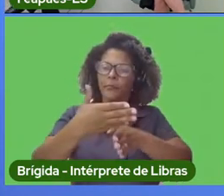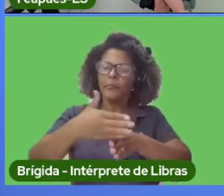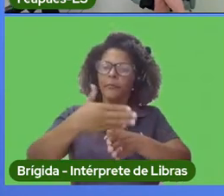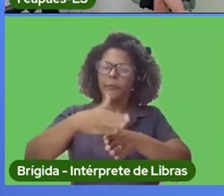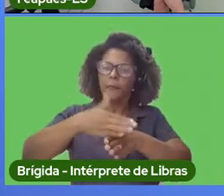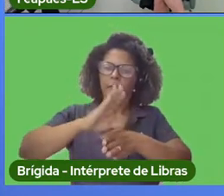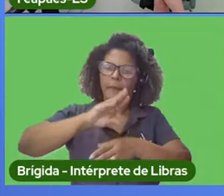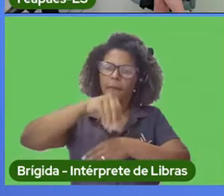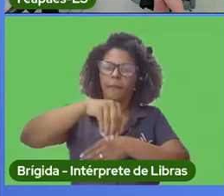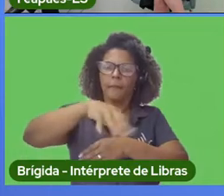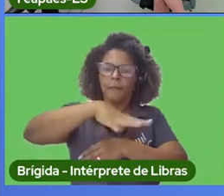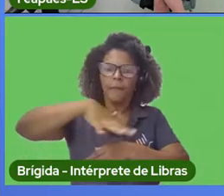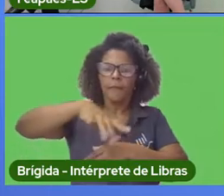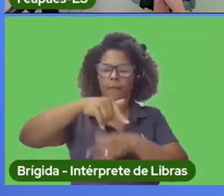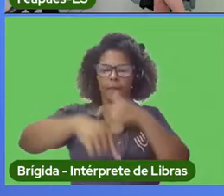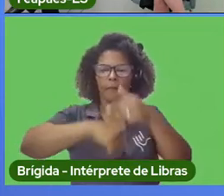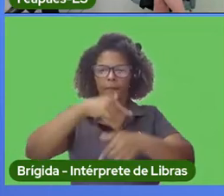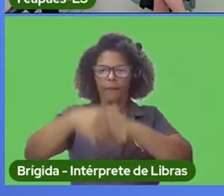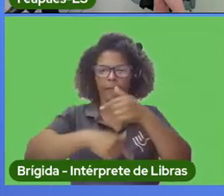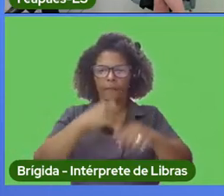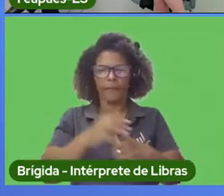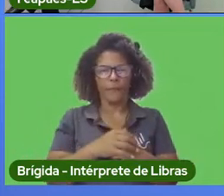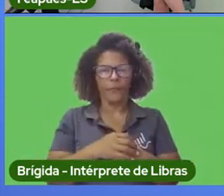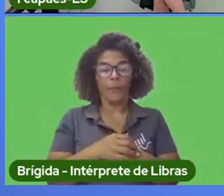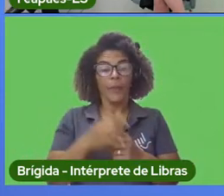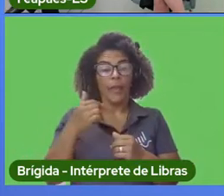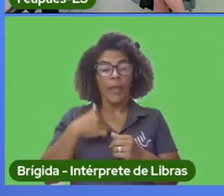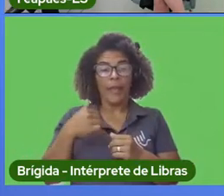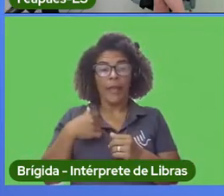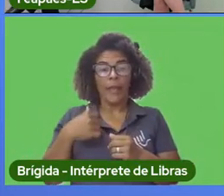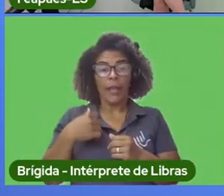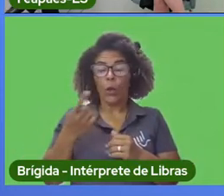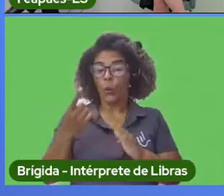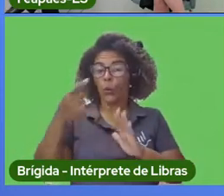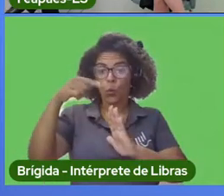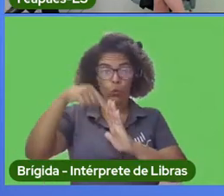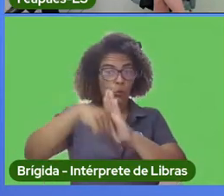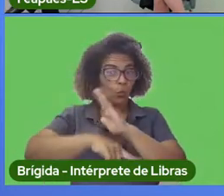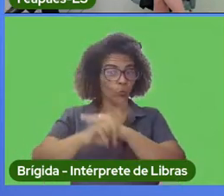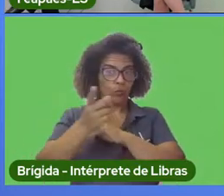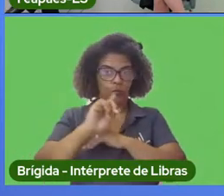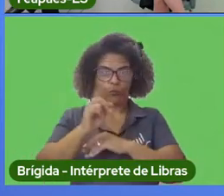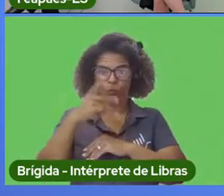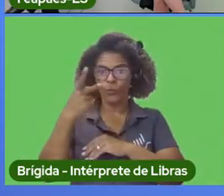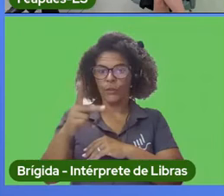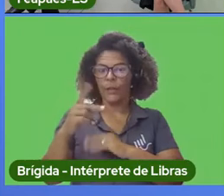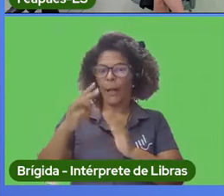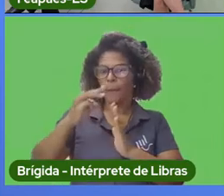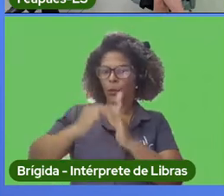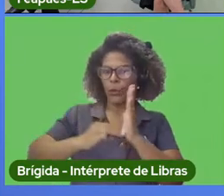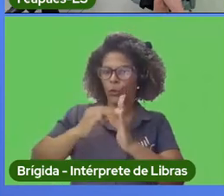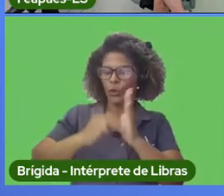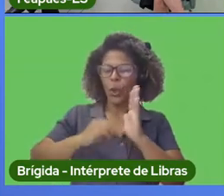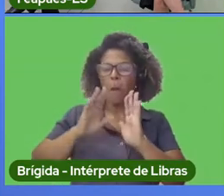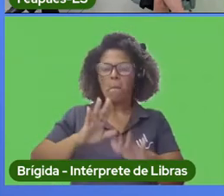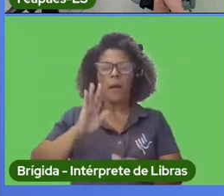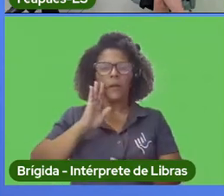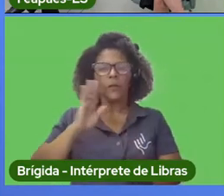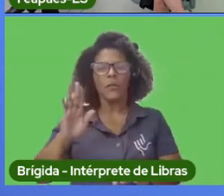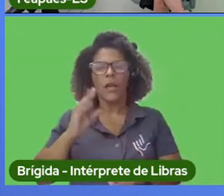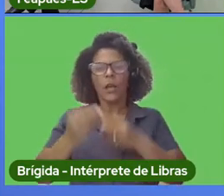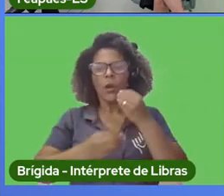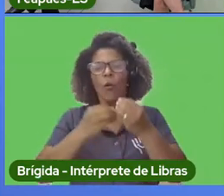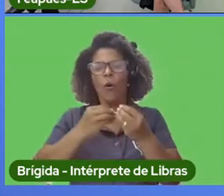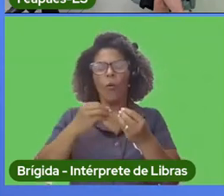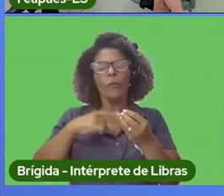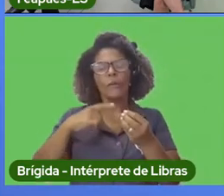trabalho. E eu não sou um profundo conhecedor da metodologia, mas eu sei como ela opera, os seus princípios, os seus